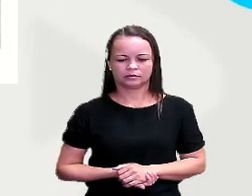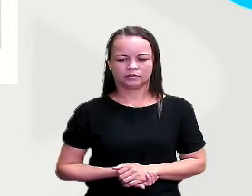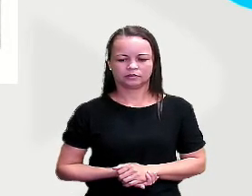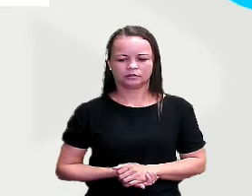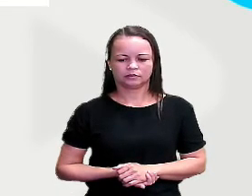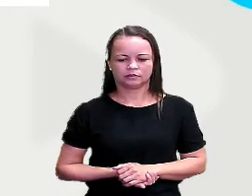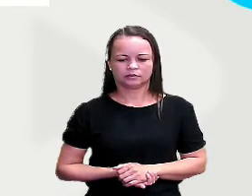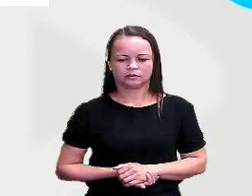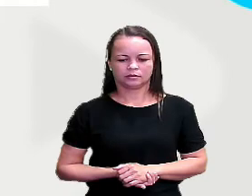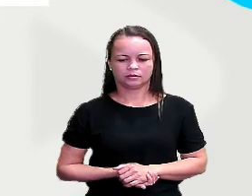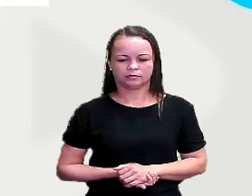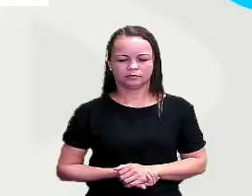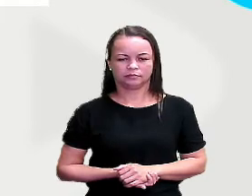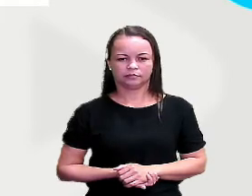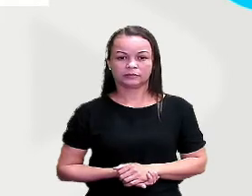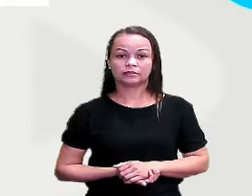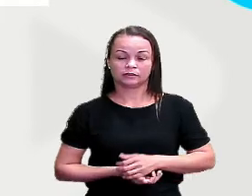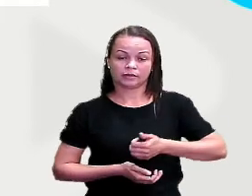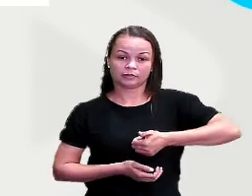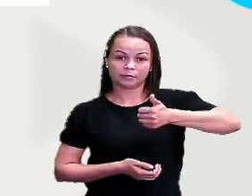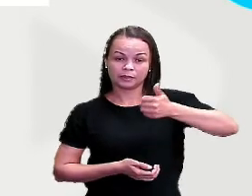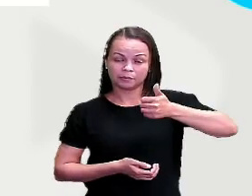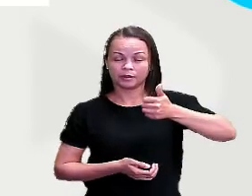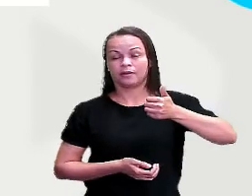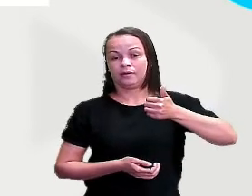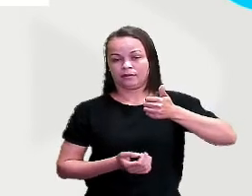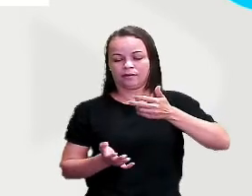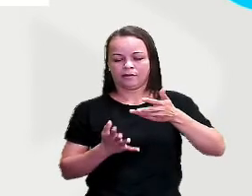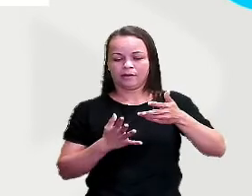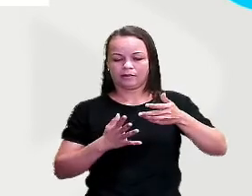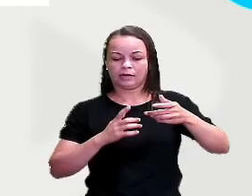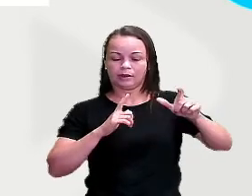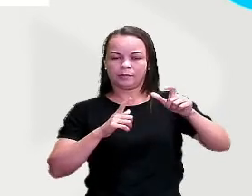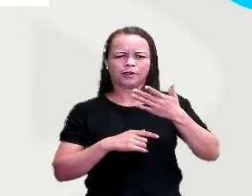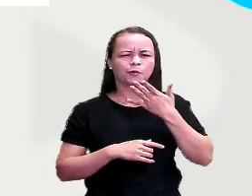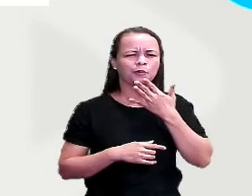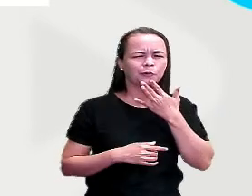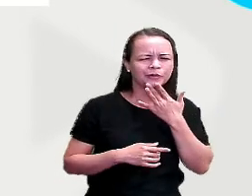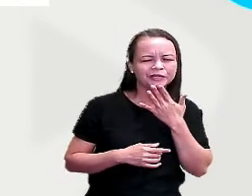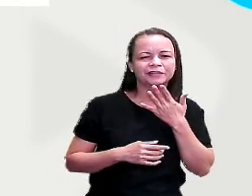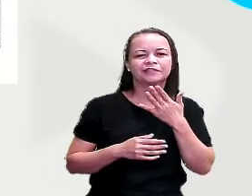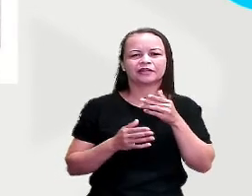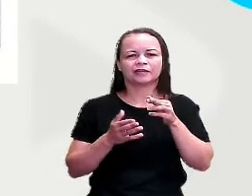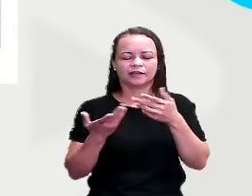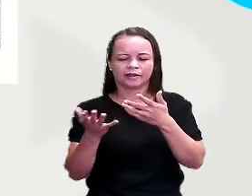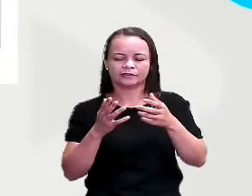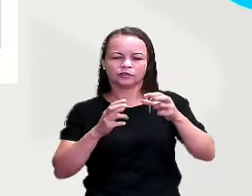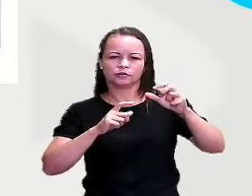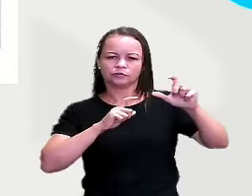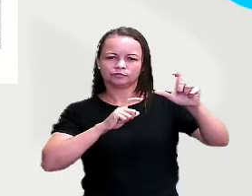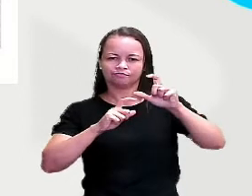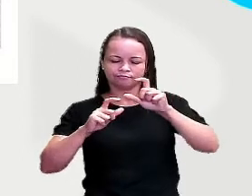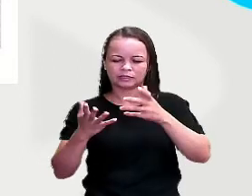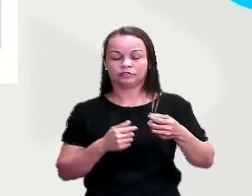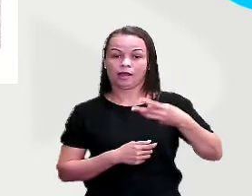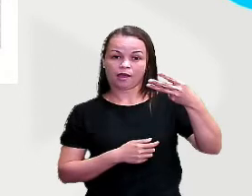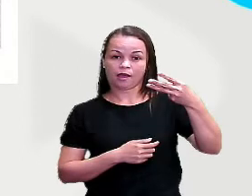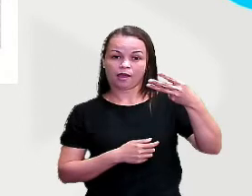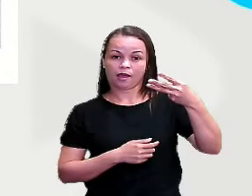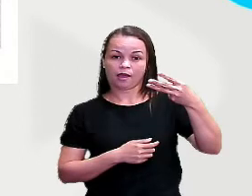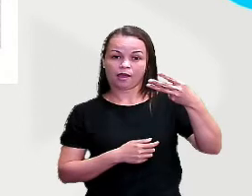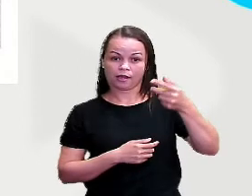Bom, essa primeira tirinha a gente percebe que ela é bem colorida, né? Bastante colorida, três quadrinhos. A